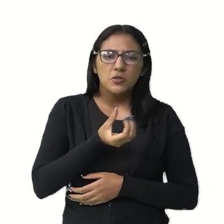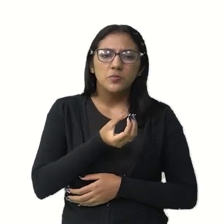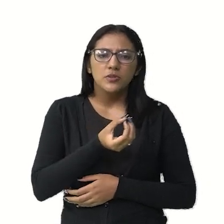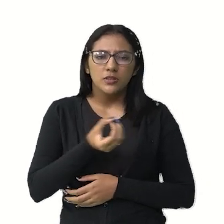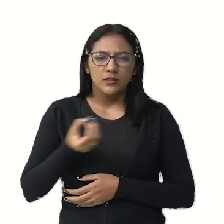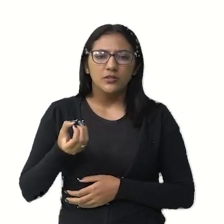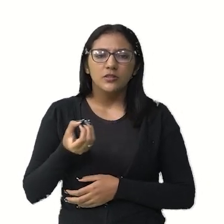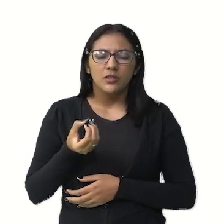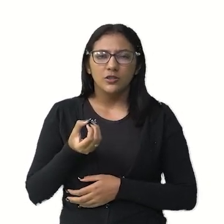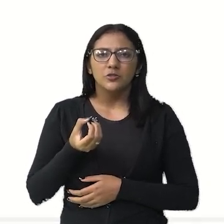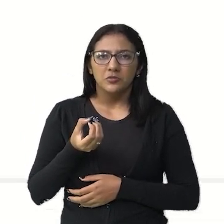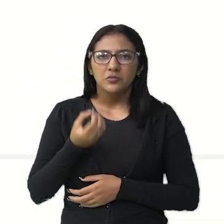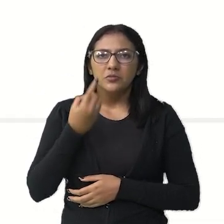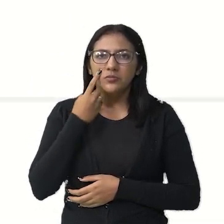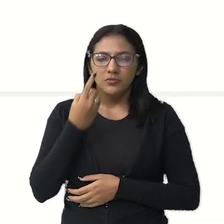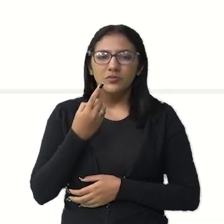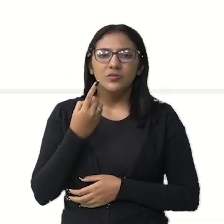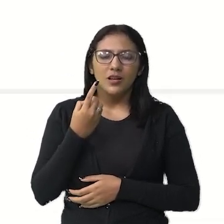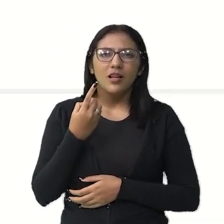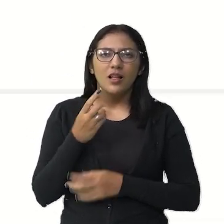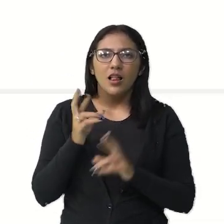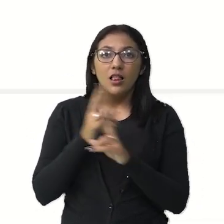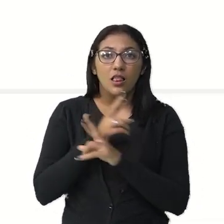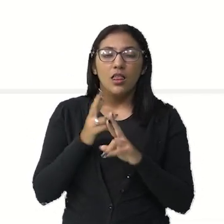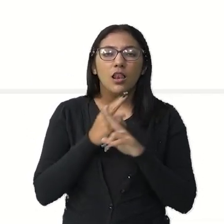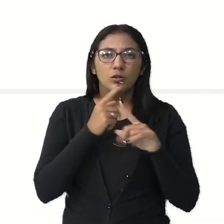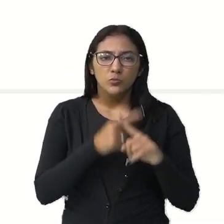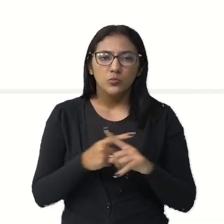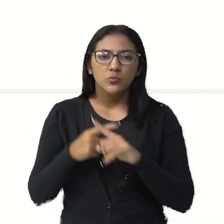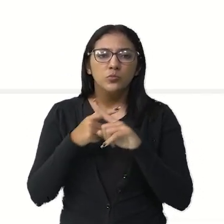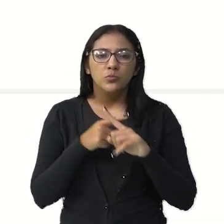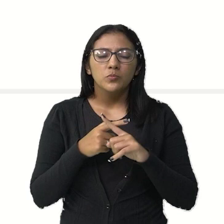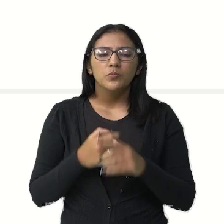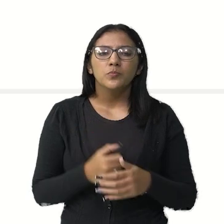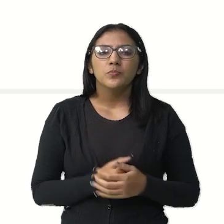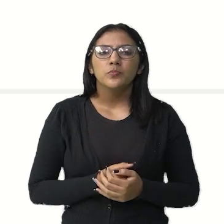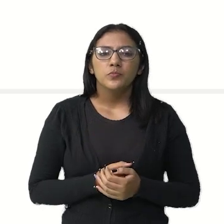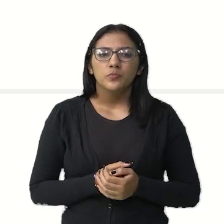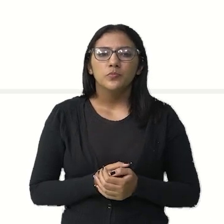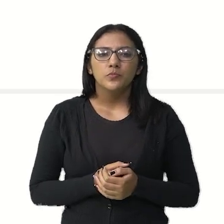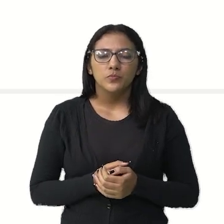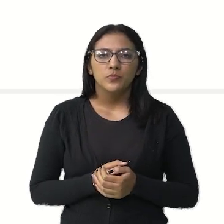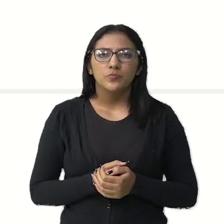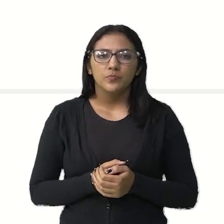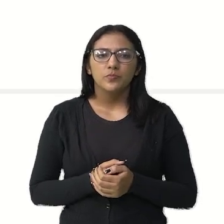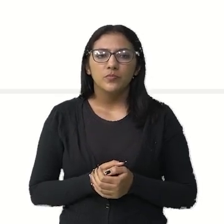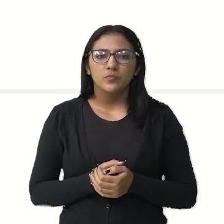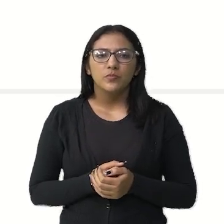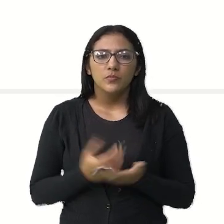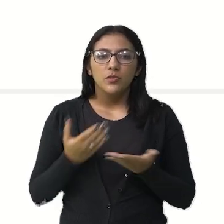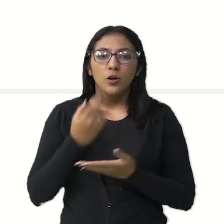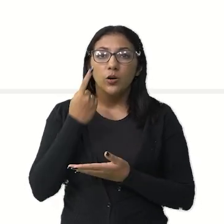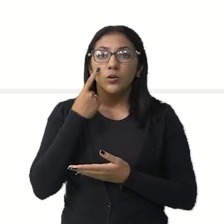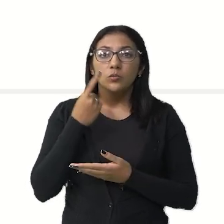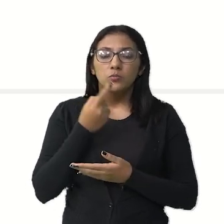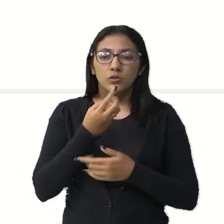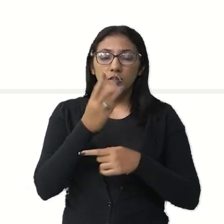3.600, né? O resultado aí de 6 multiplicado por 600, dividido para